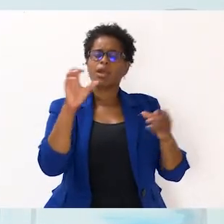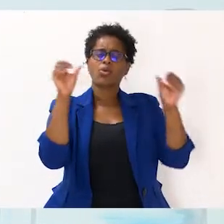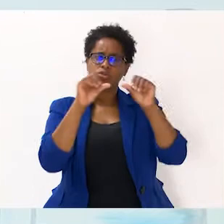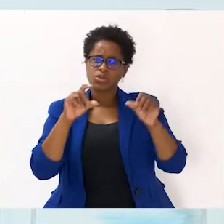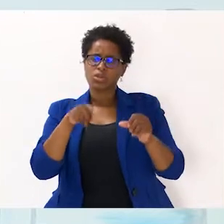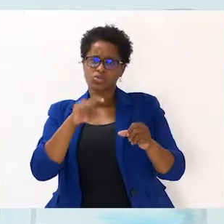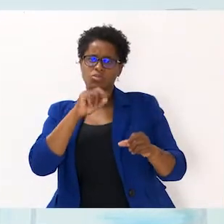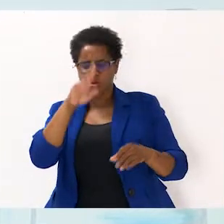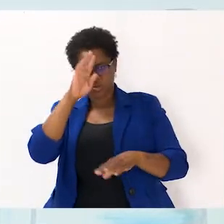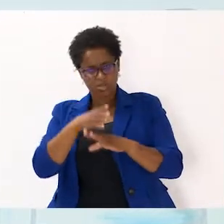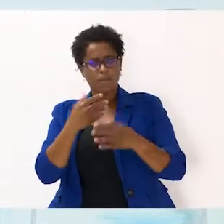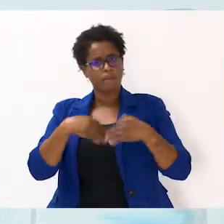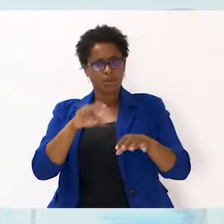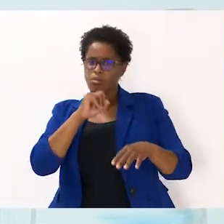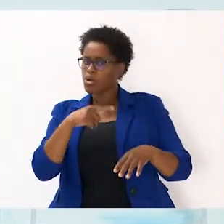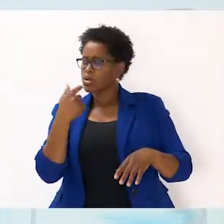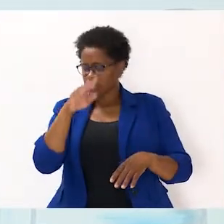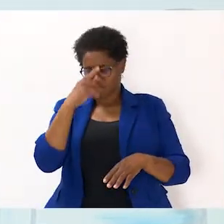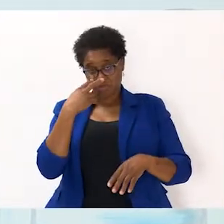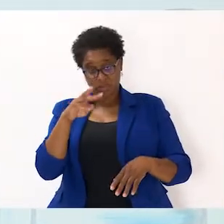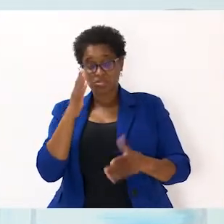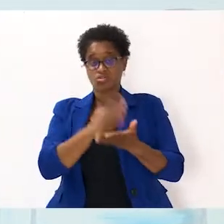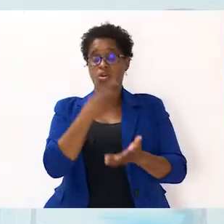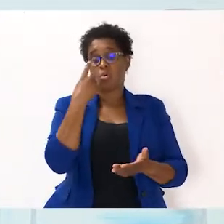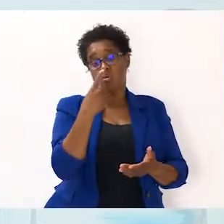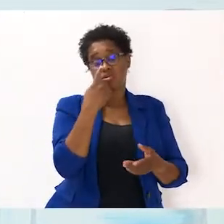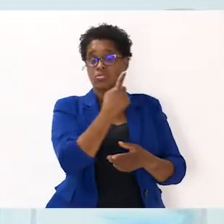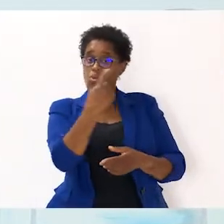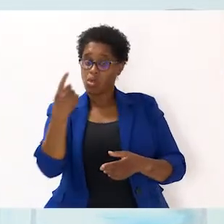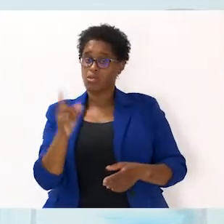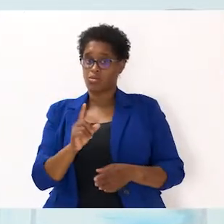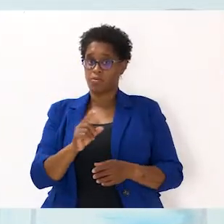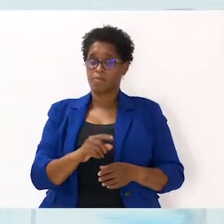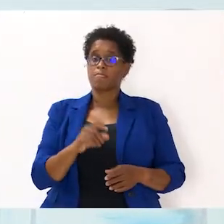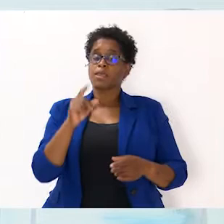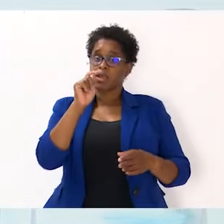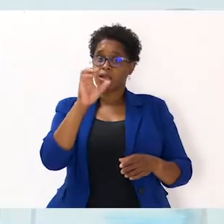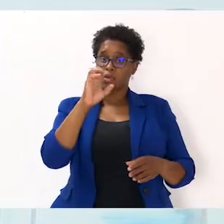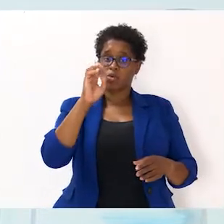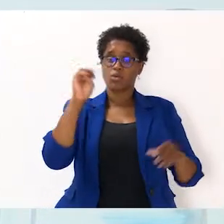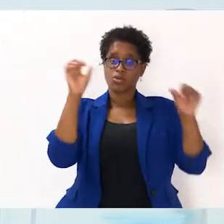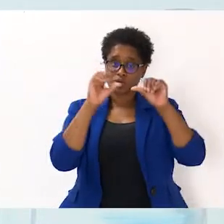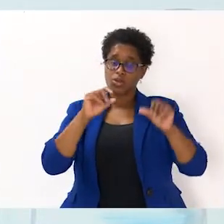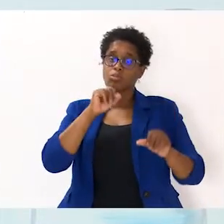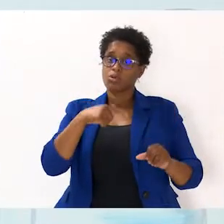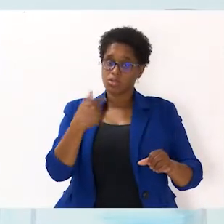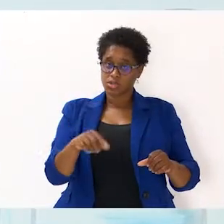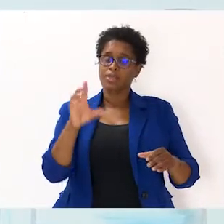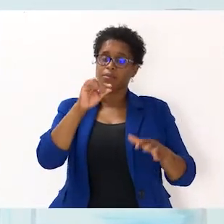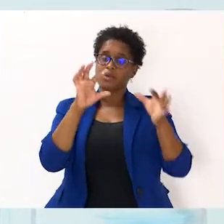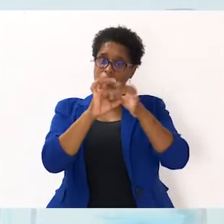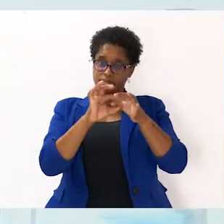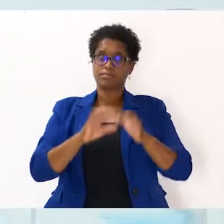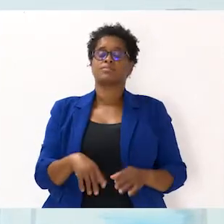nós não podemos encontrar apenas um ecossistema isolado. Os ecossistemas poderão estar também associados,